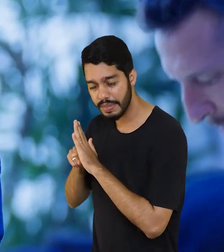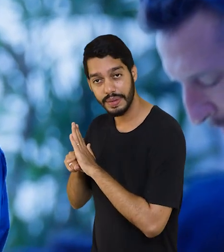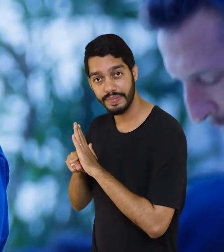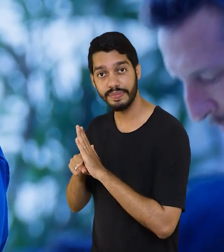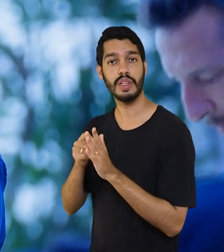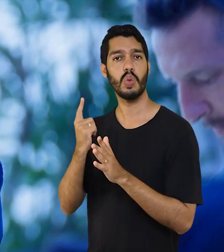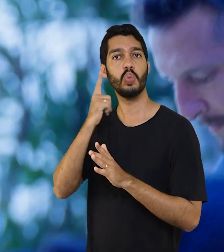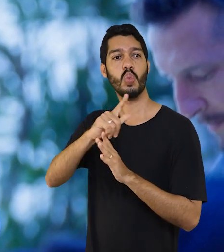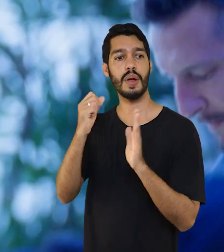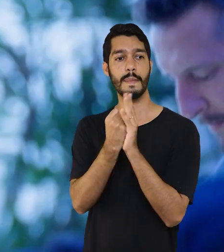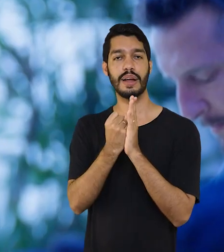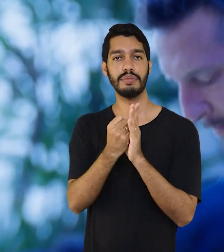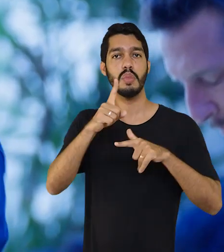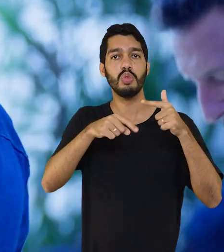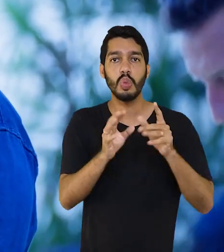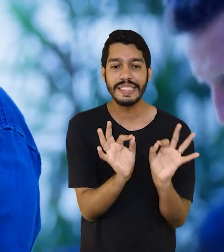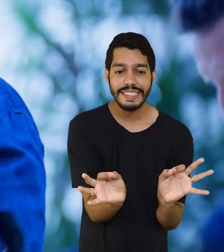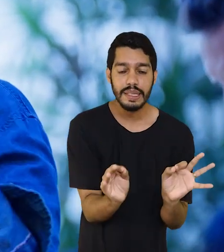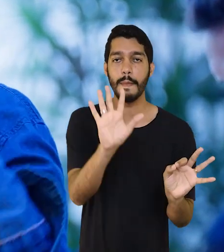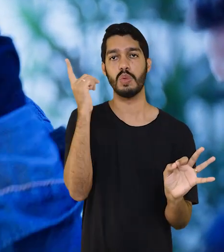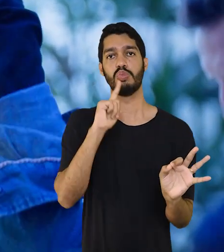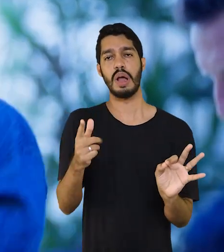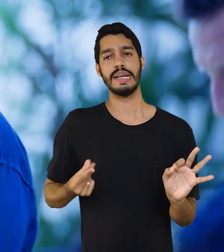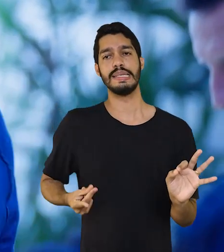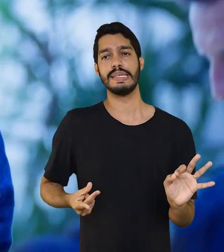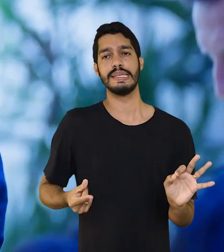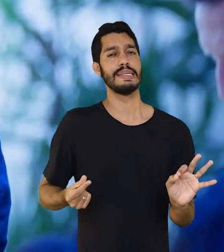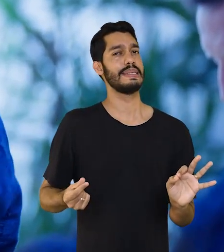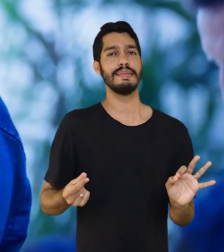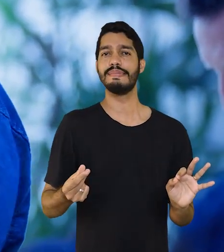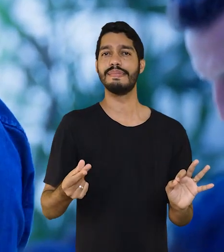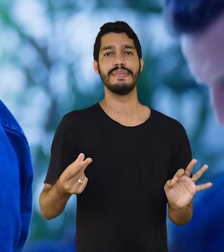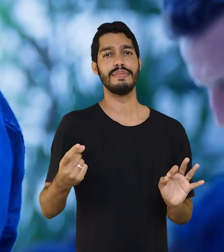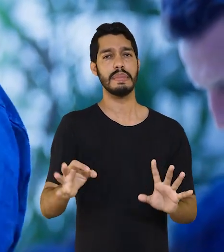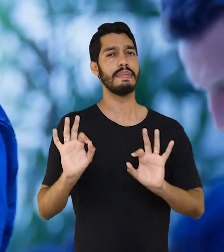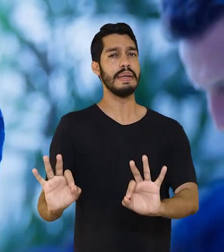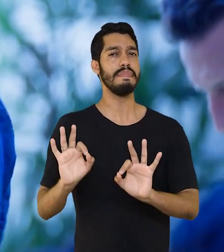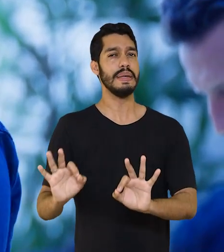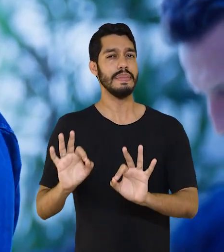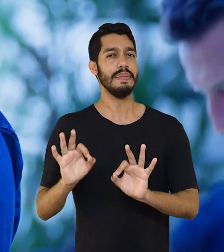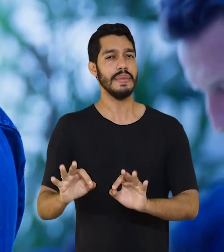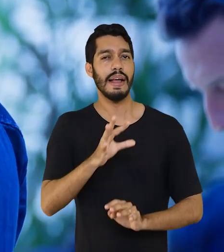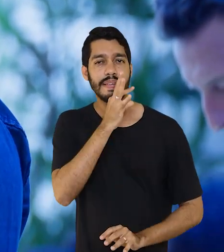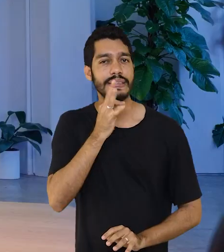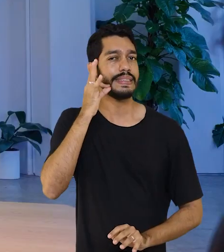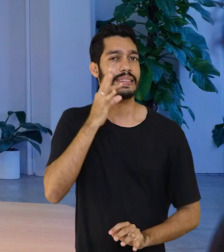uma marca que, por um produto simples, continuar por muito tempo no mercado entregando